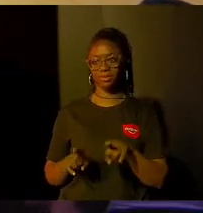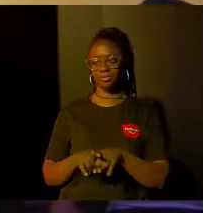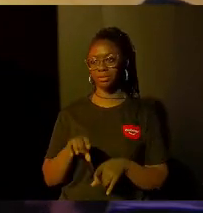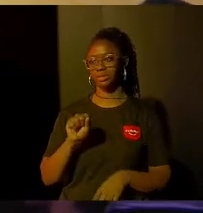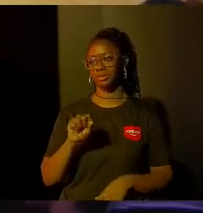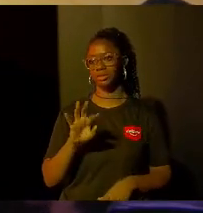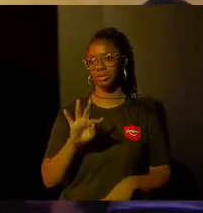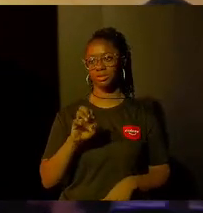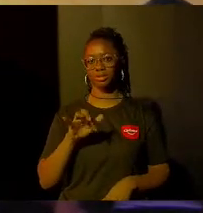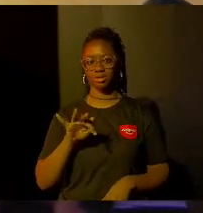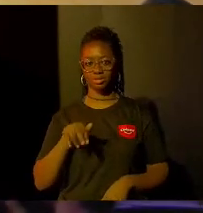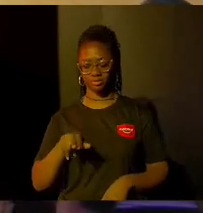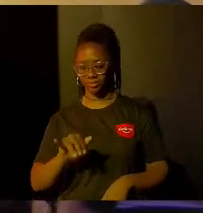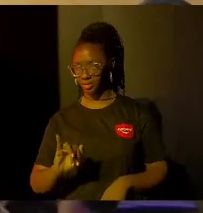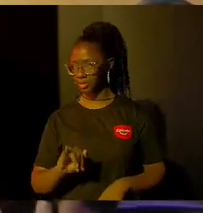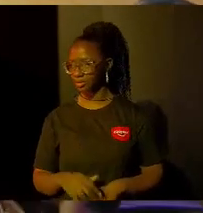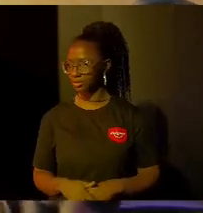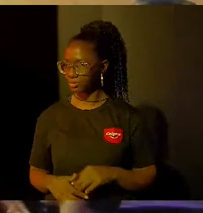Borges